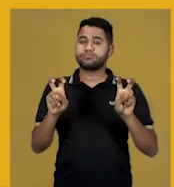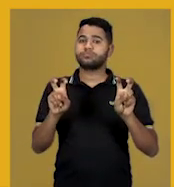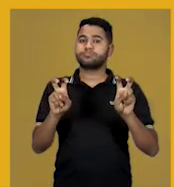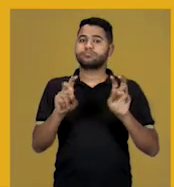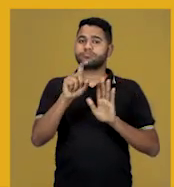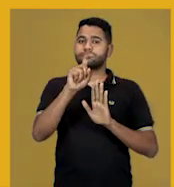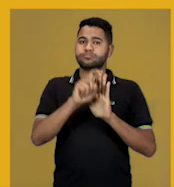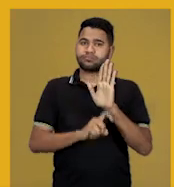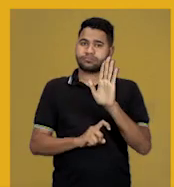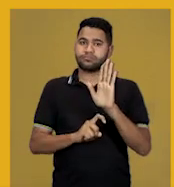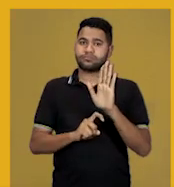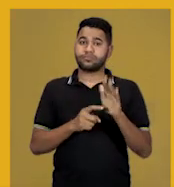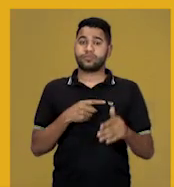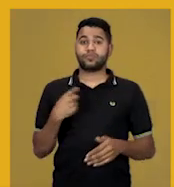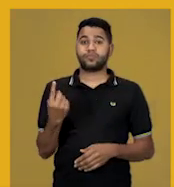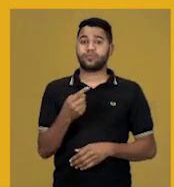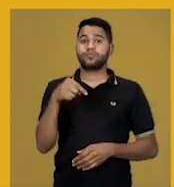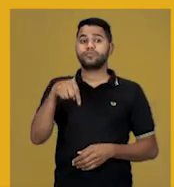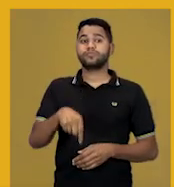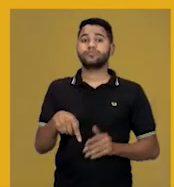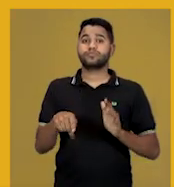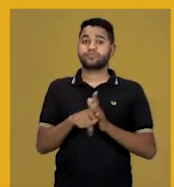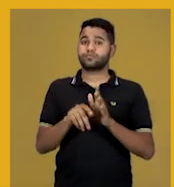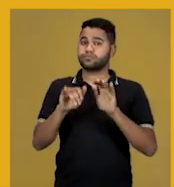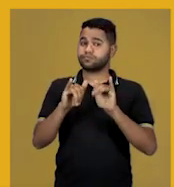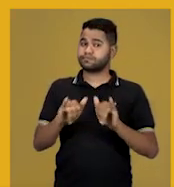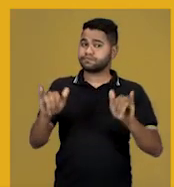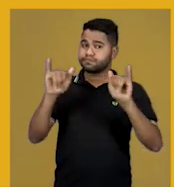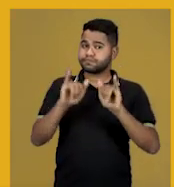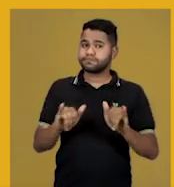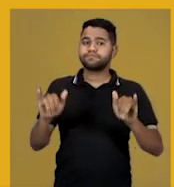um texto. No nosso caso, a notícia.